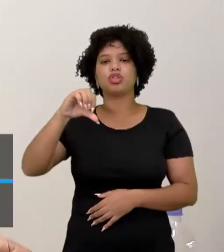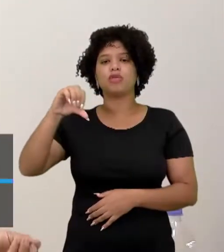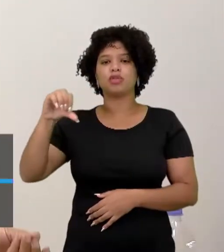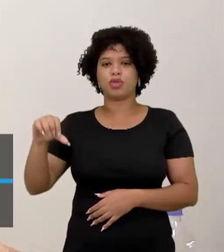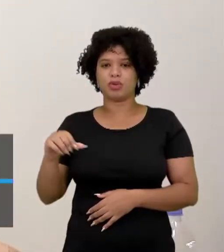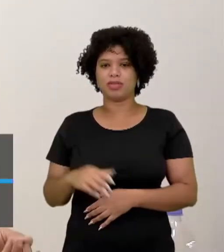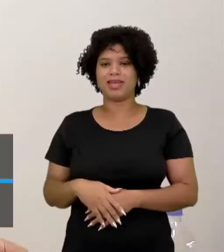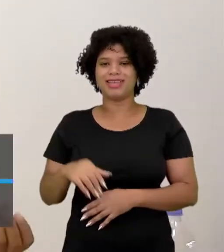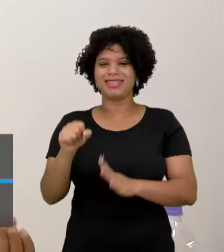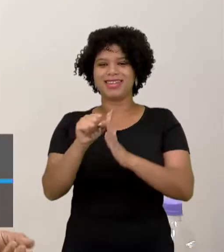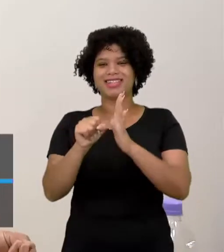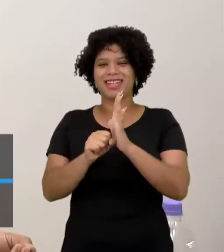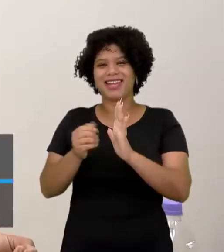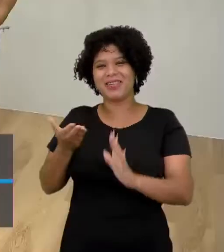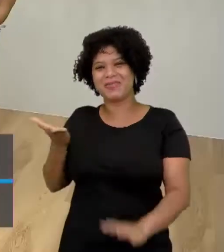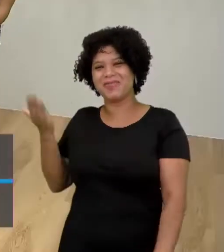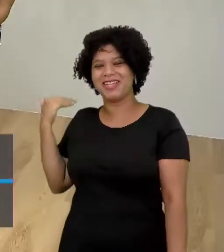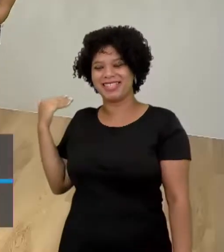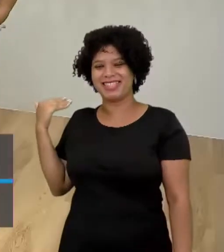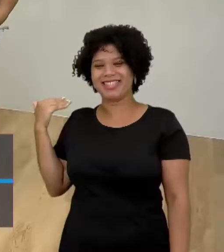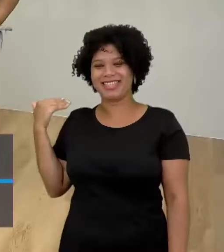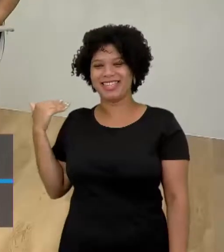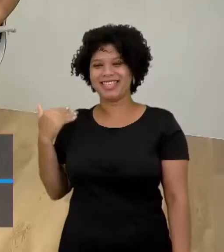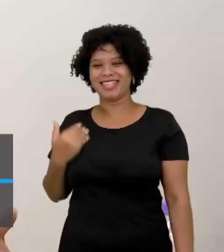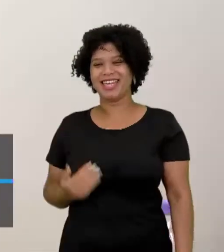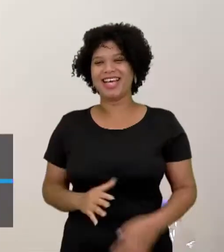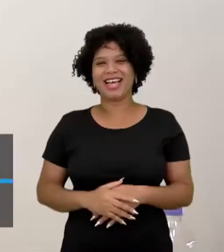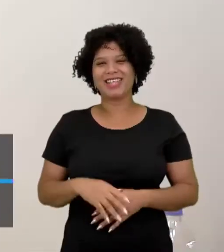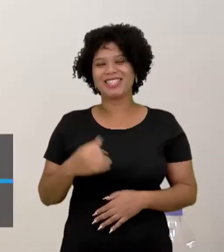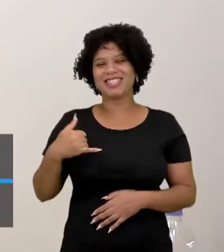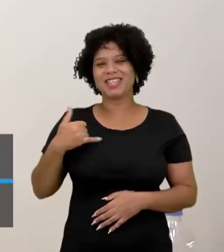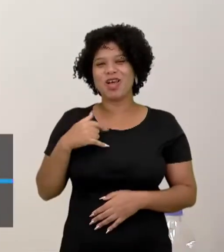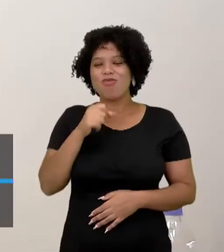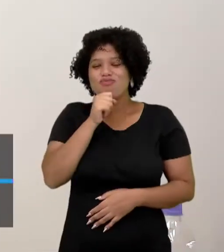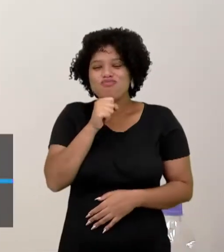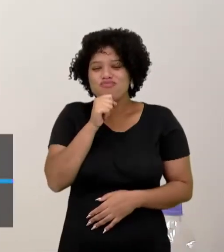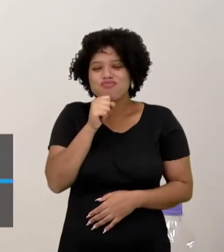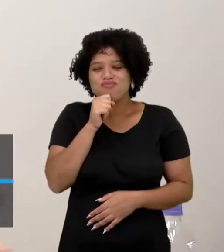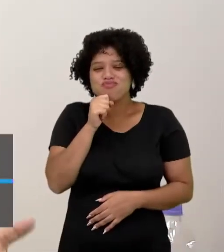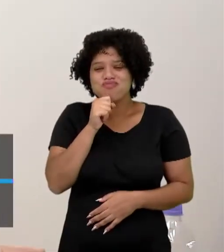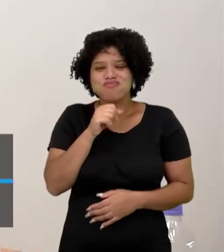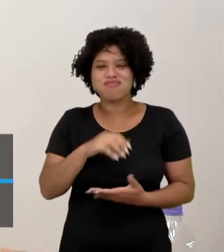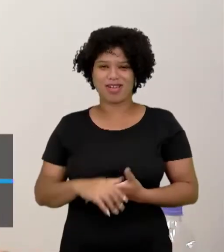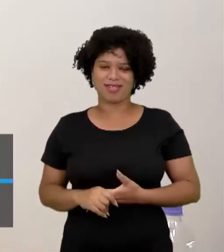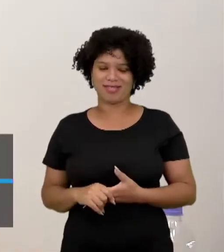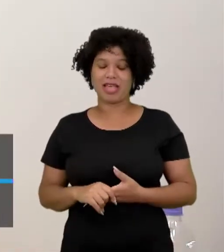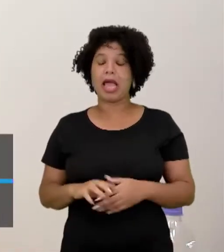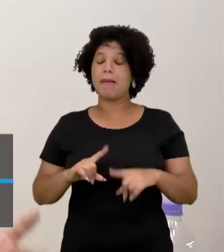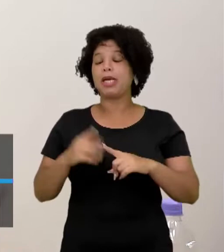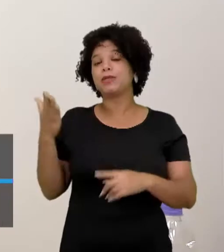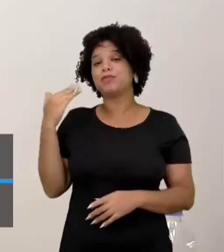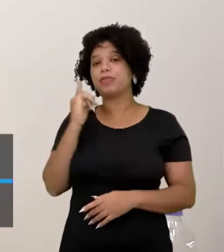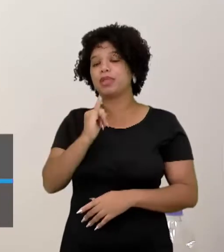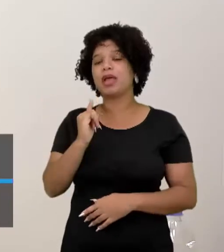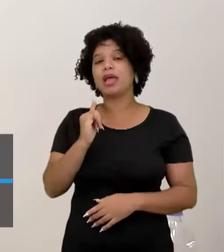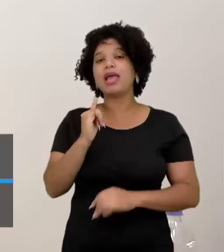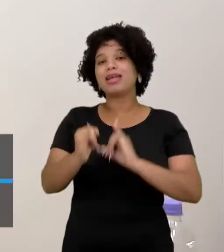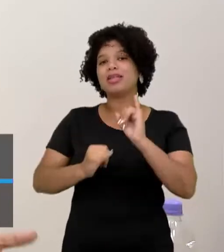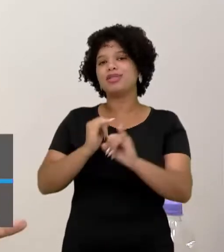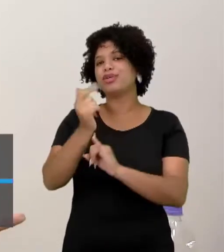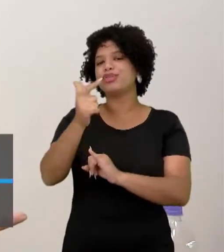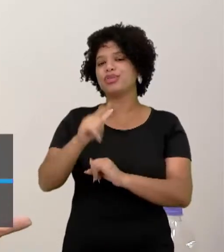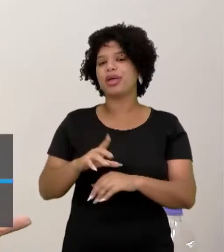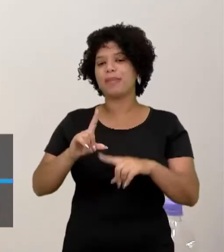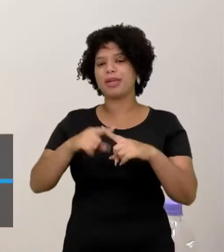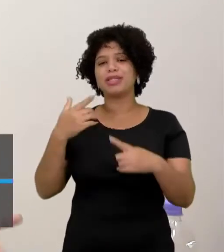seja, no século passado ainda. Sou quase uma senhora. E como não tinha internet, qual era o meio de eu